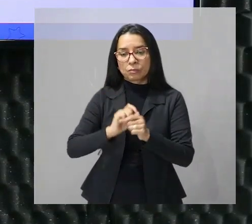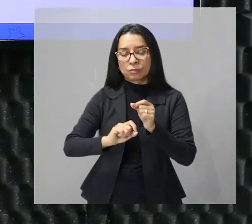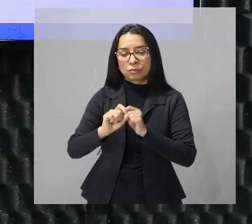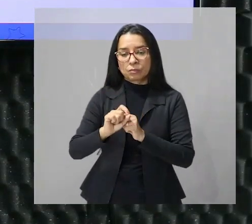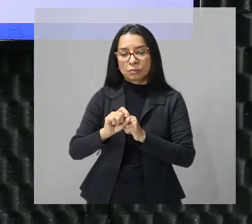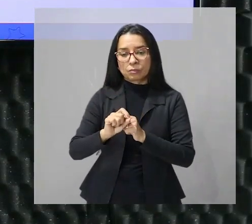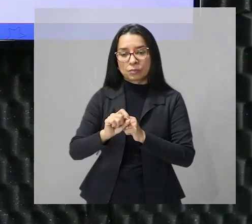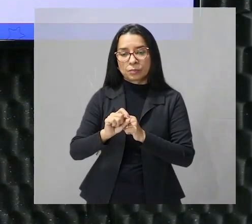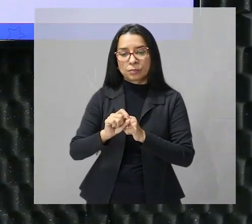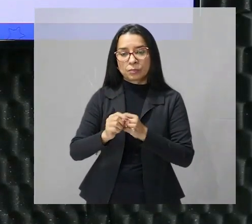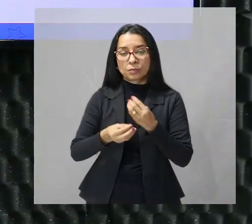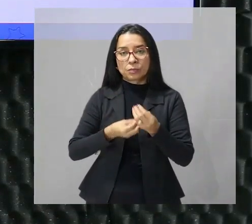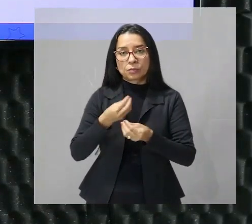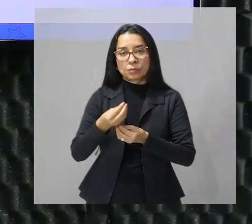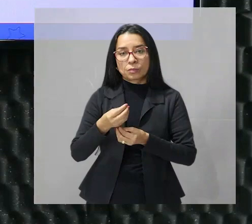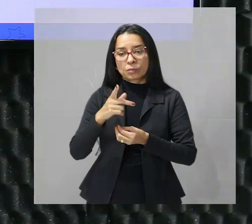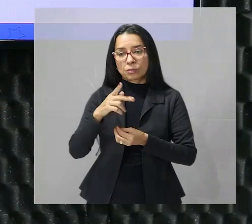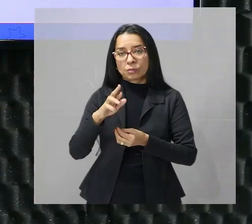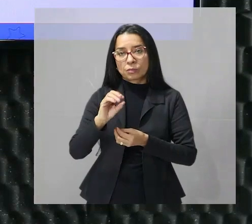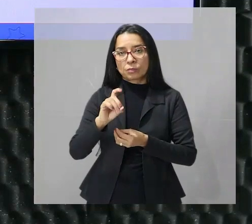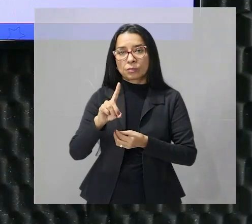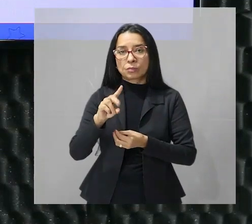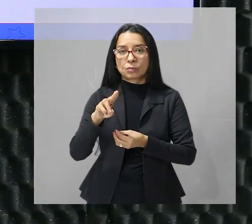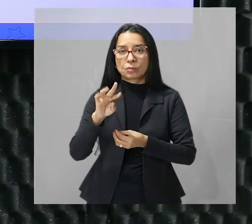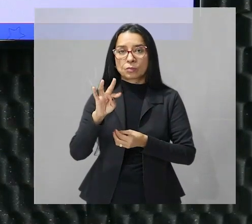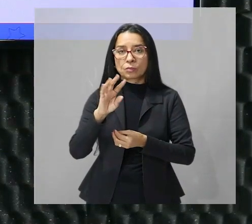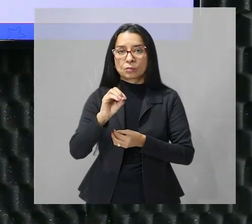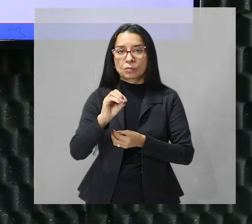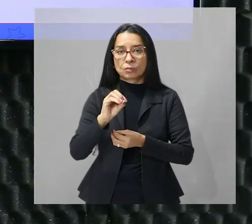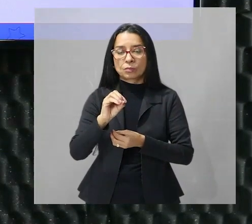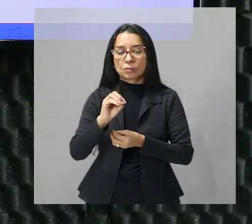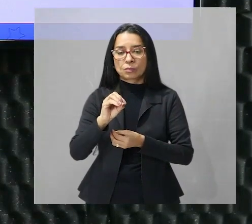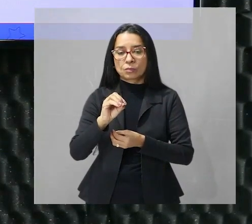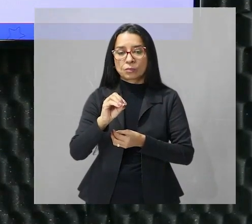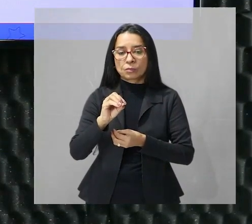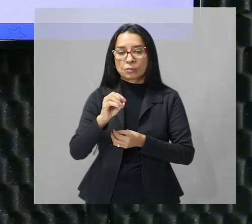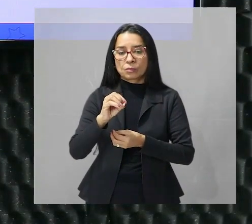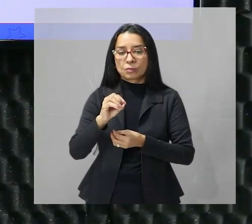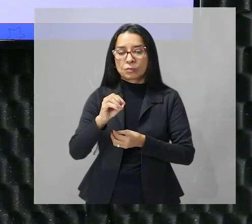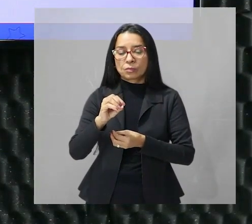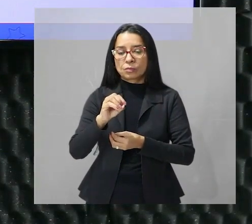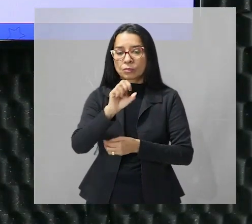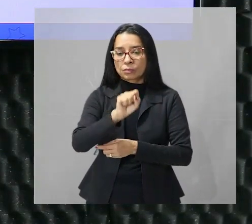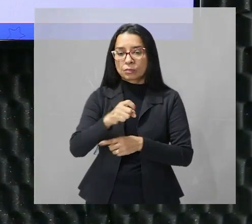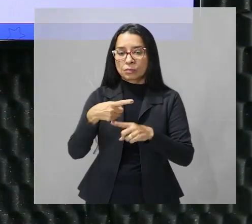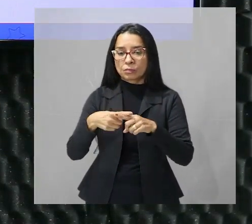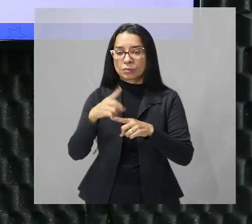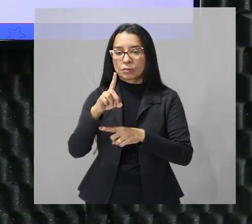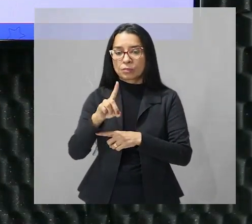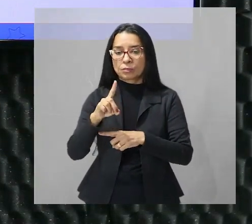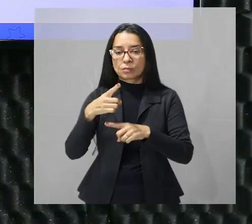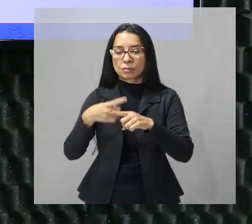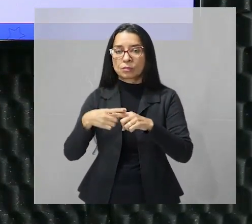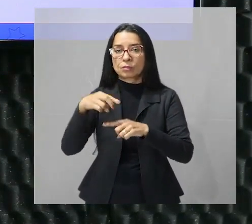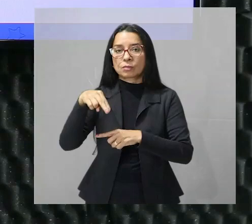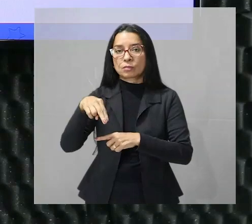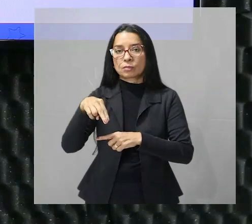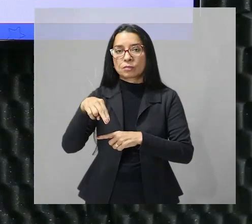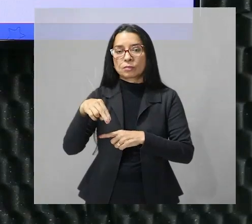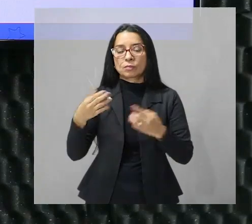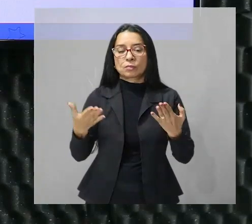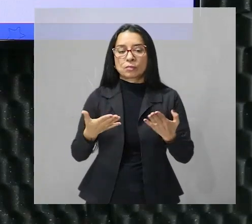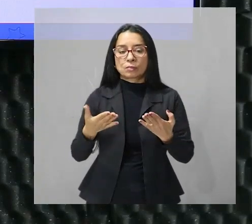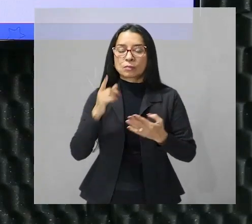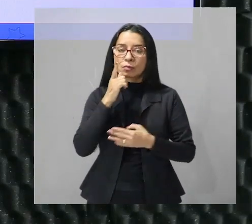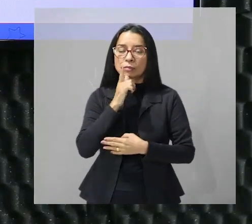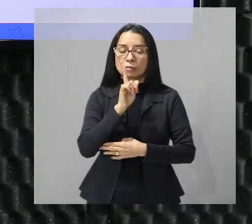podemos escrever como um produto, tá? E nesse caso ficou S vezes D vezes N. Bom, já, né,